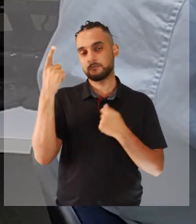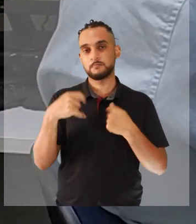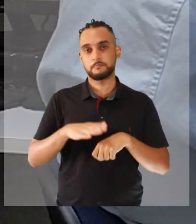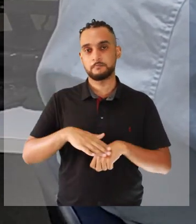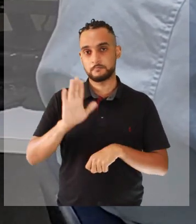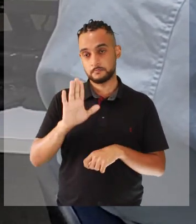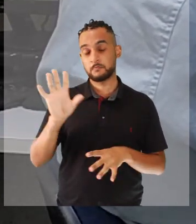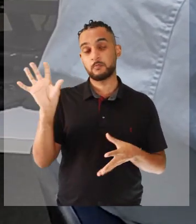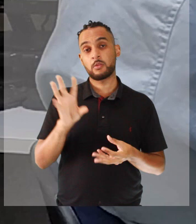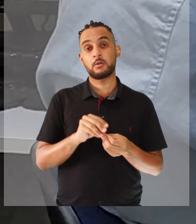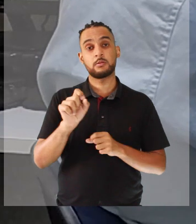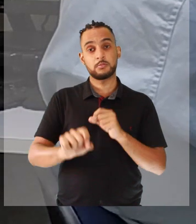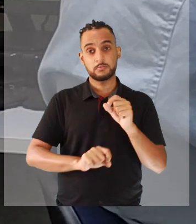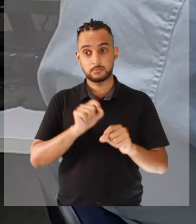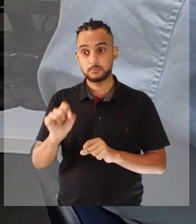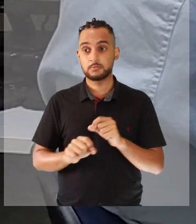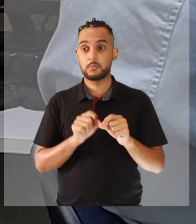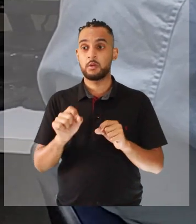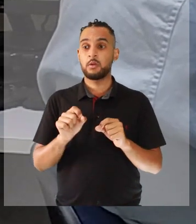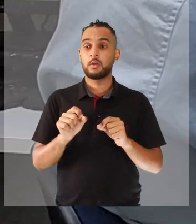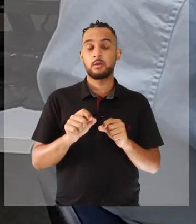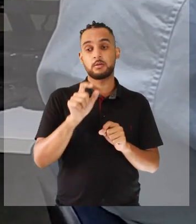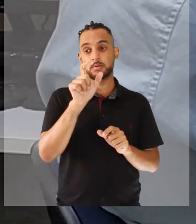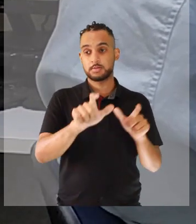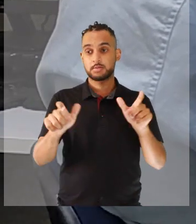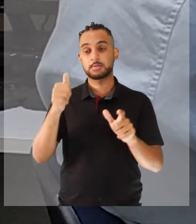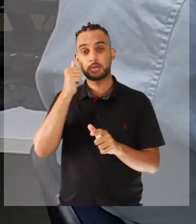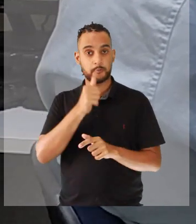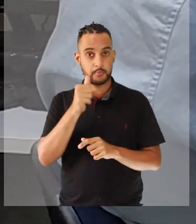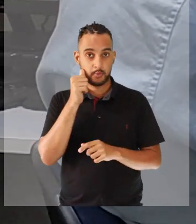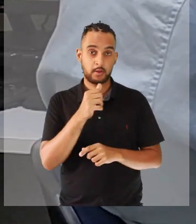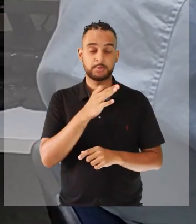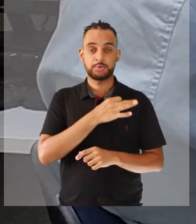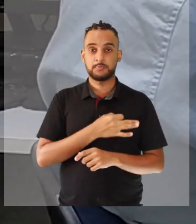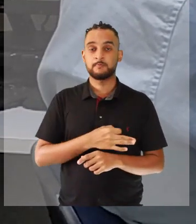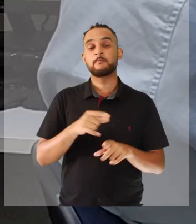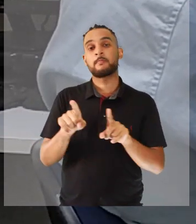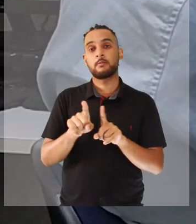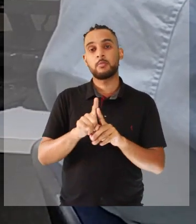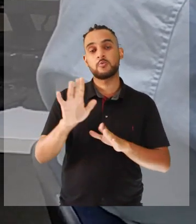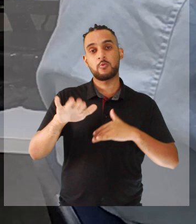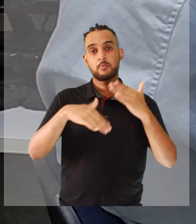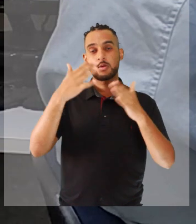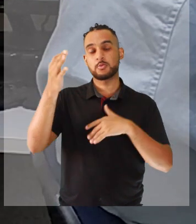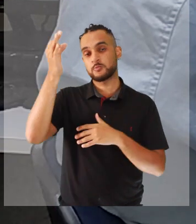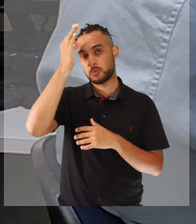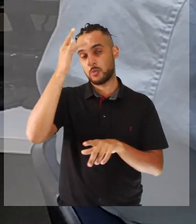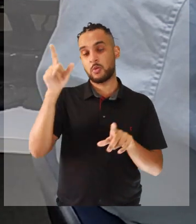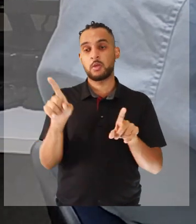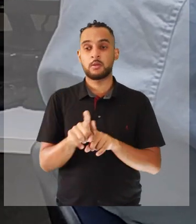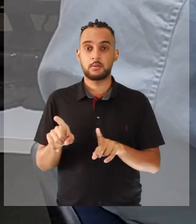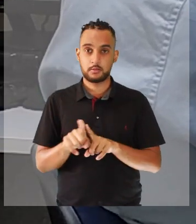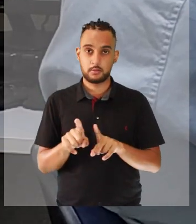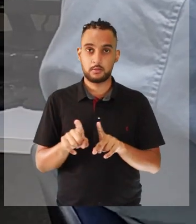e necessitados. Né, isso se resume na promoção da mulher, né, no crescimento humano e